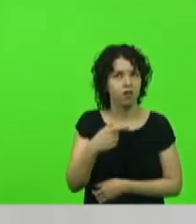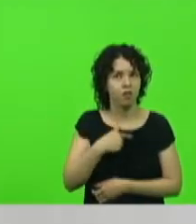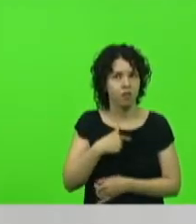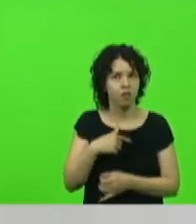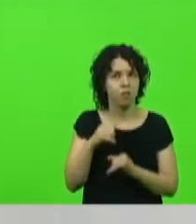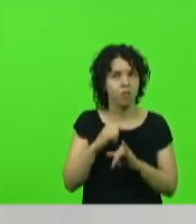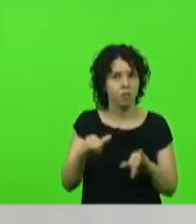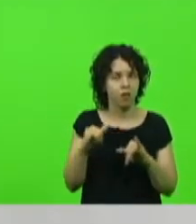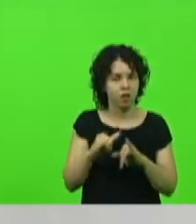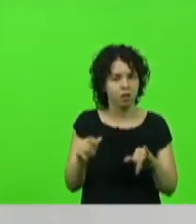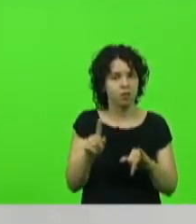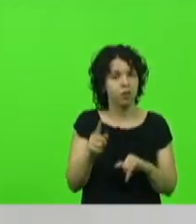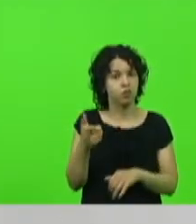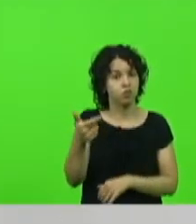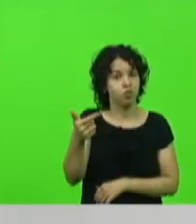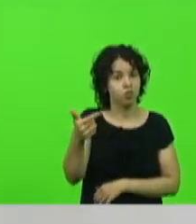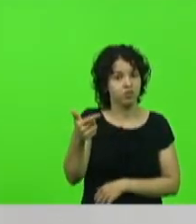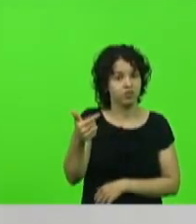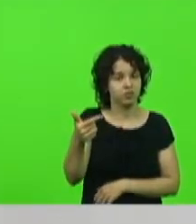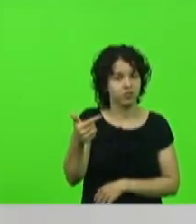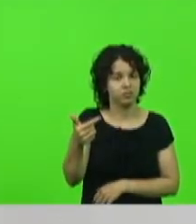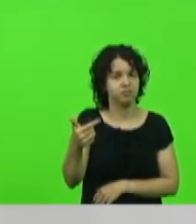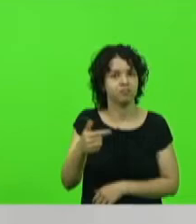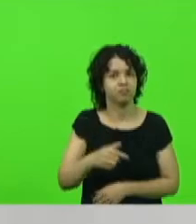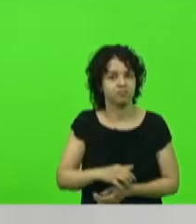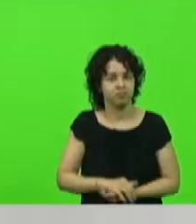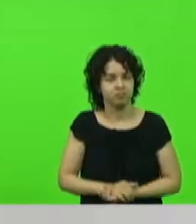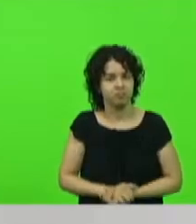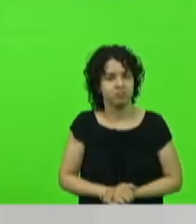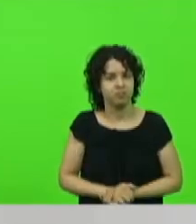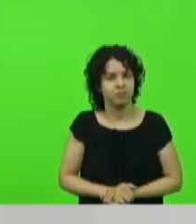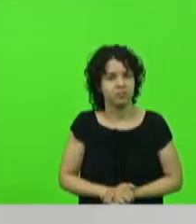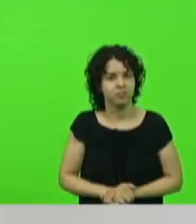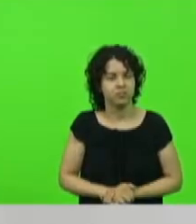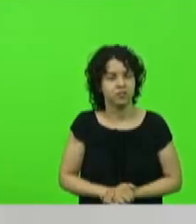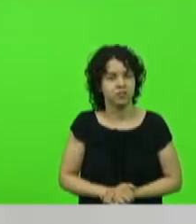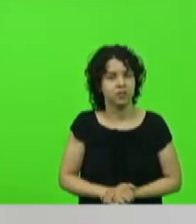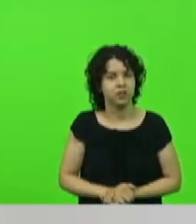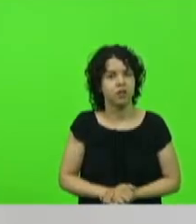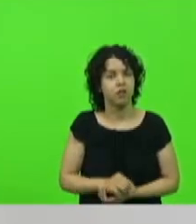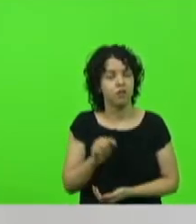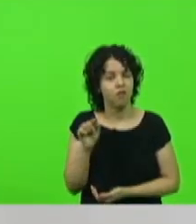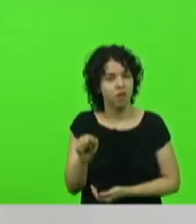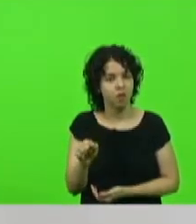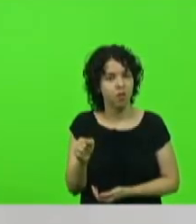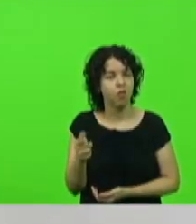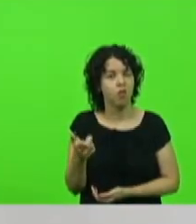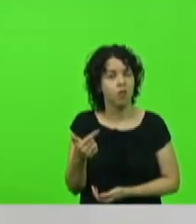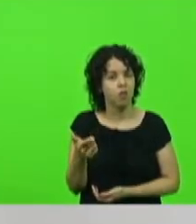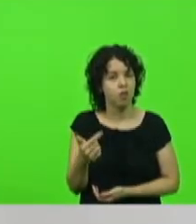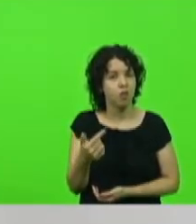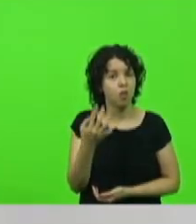tá? O valor desse serviço custaria aos cofres públicos